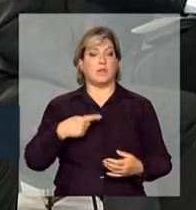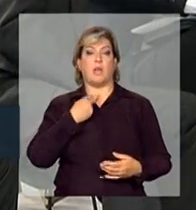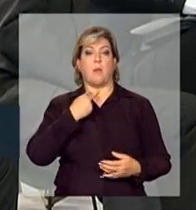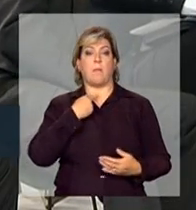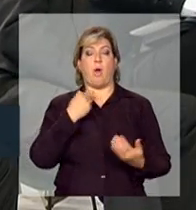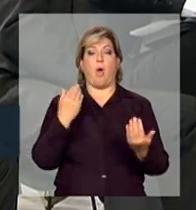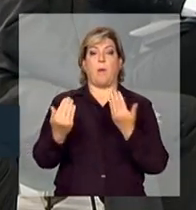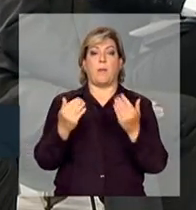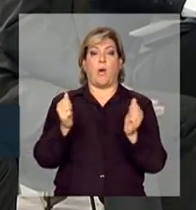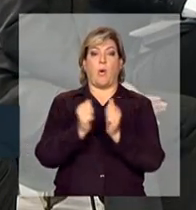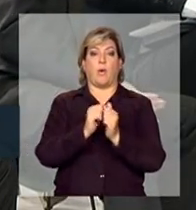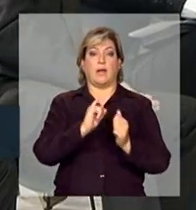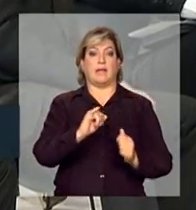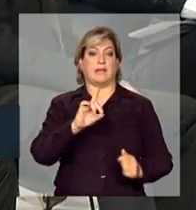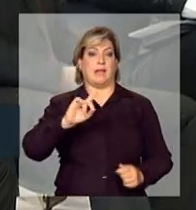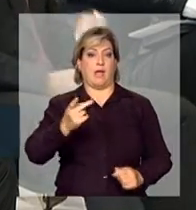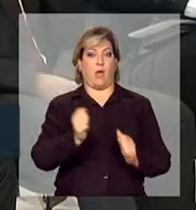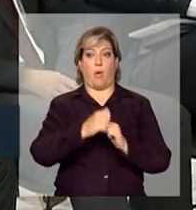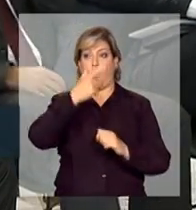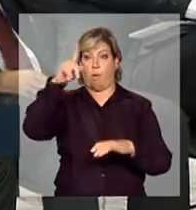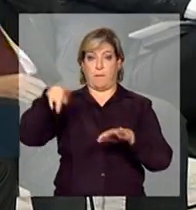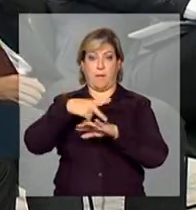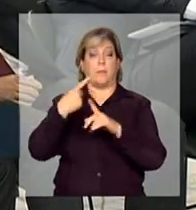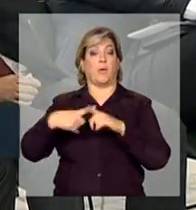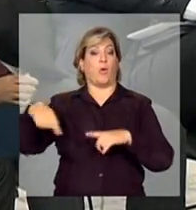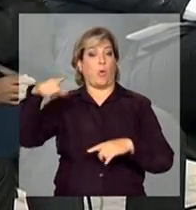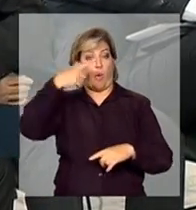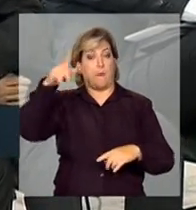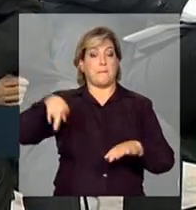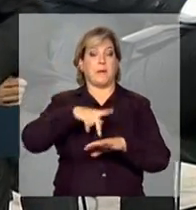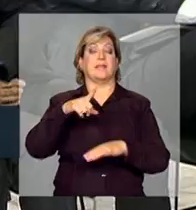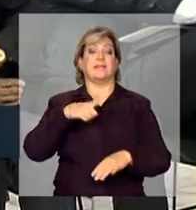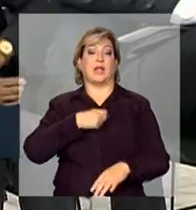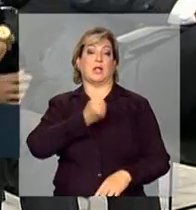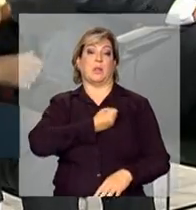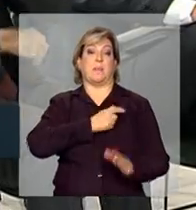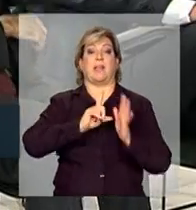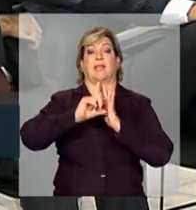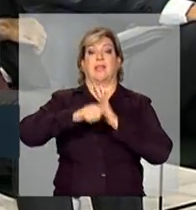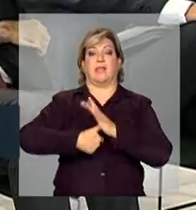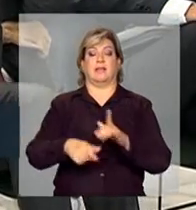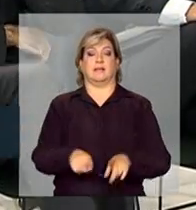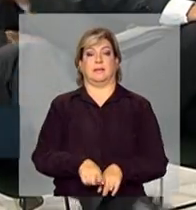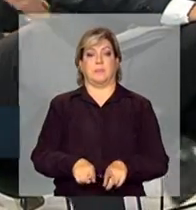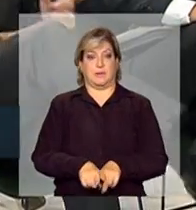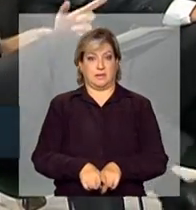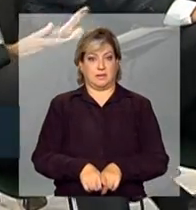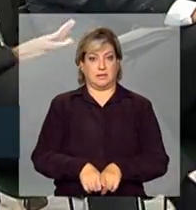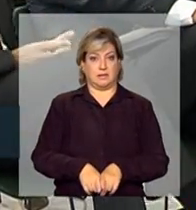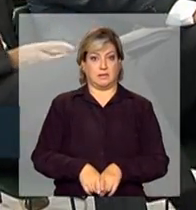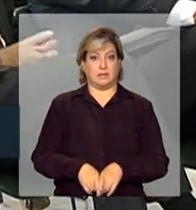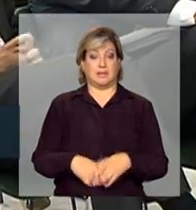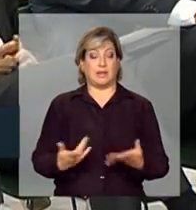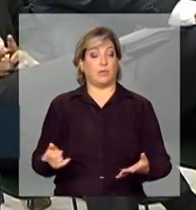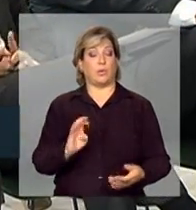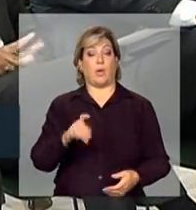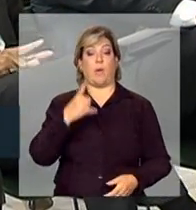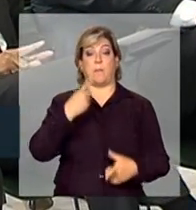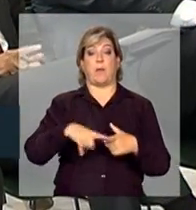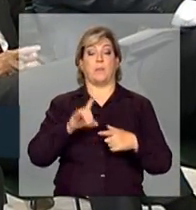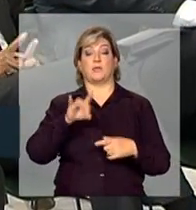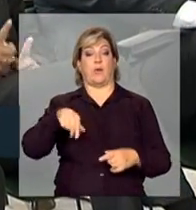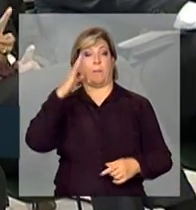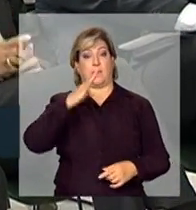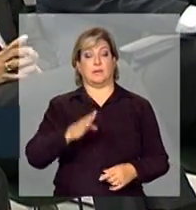países porque os outros países também tem números desatualizados então não seria digamos assim um problema só nosso Então